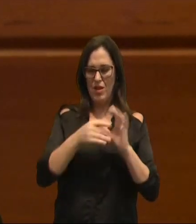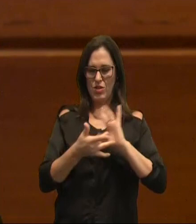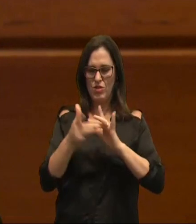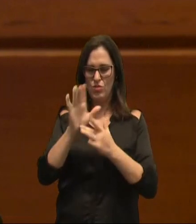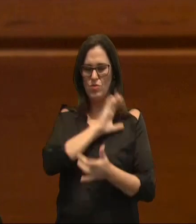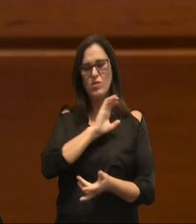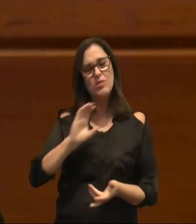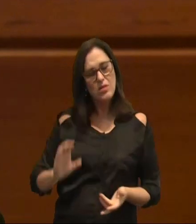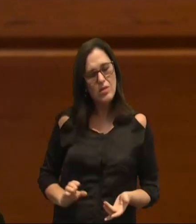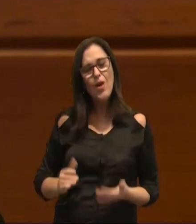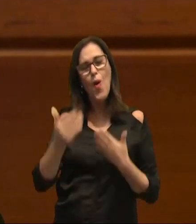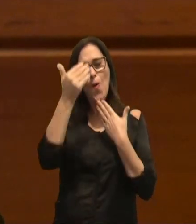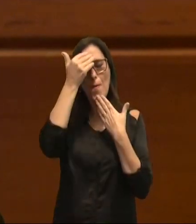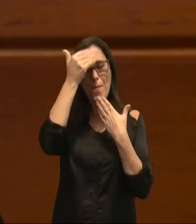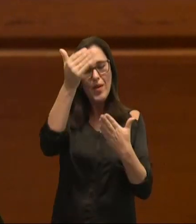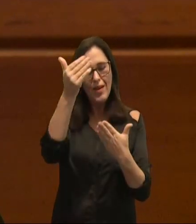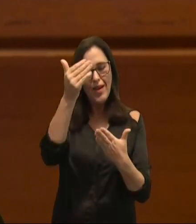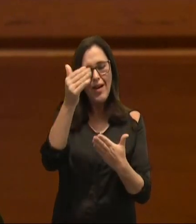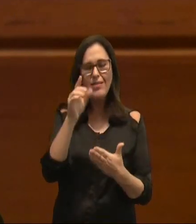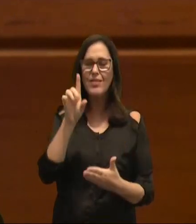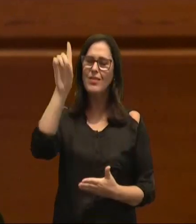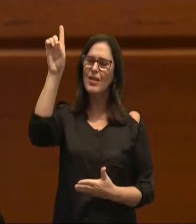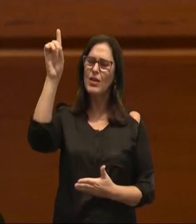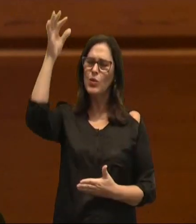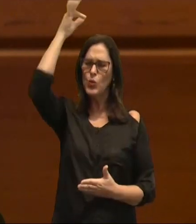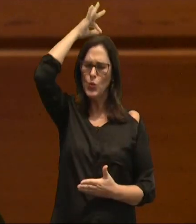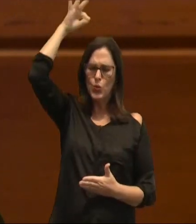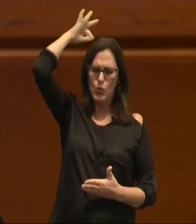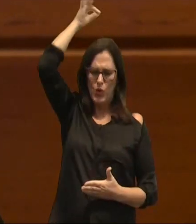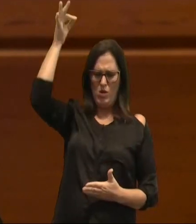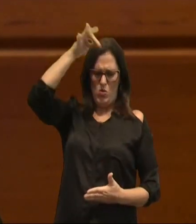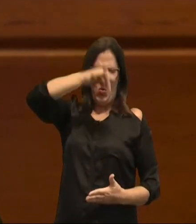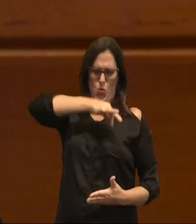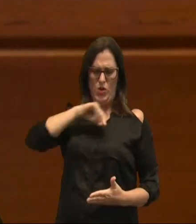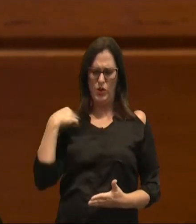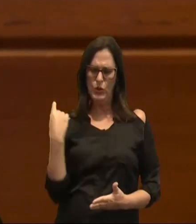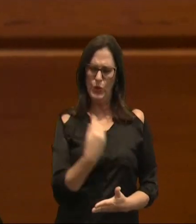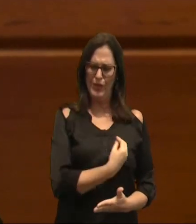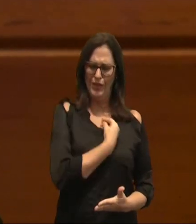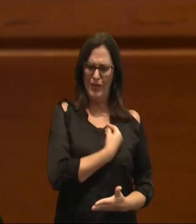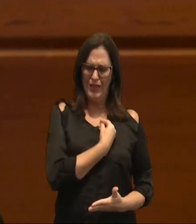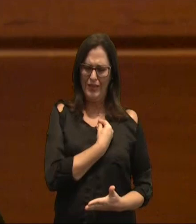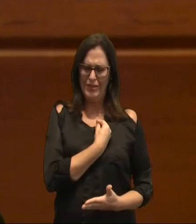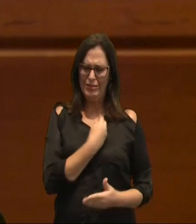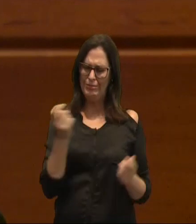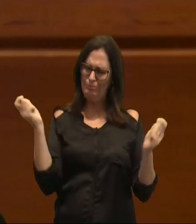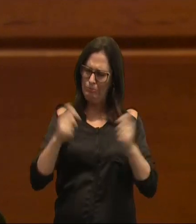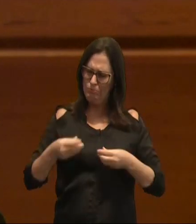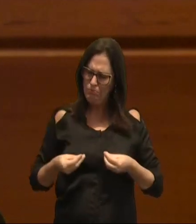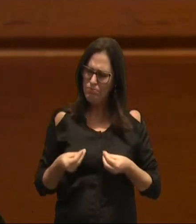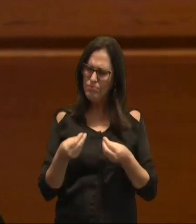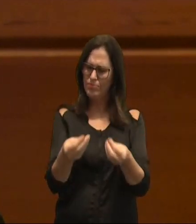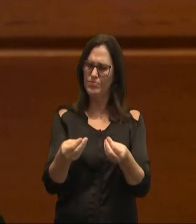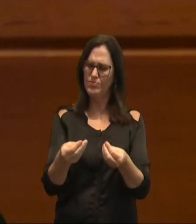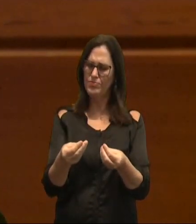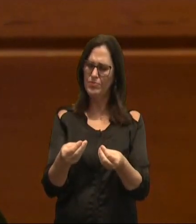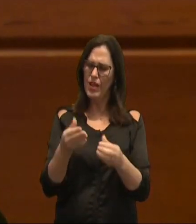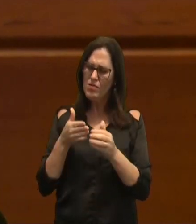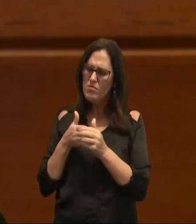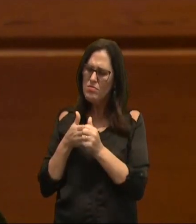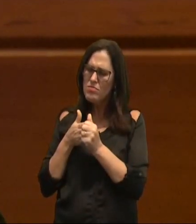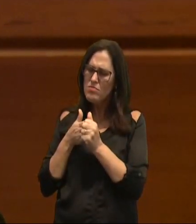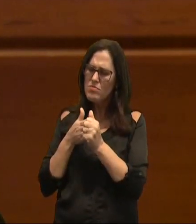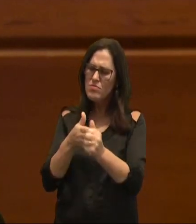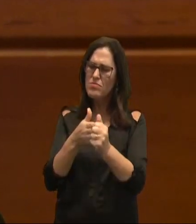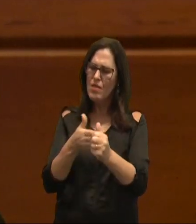Jesus. Obrigado, Senhor Deus, pelo mover do Espírito Santo em nossas vidas, Senhor Deus, que tem nos capacitado, que tem nos